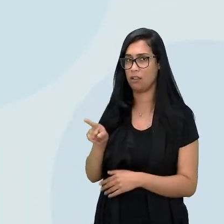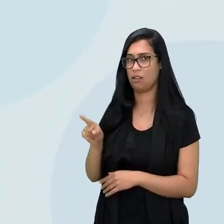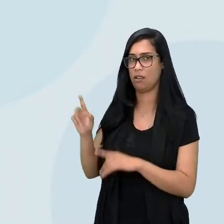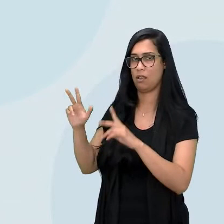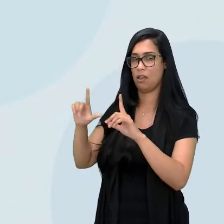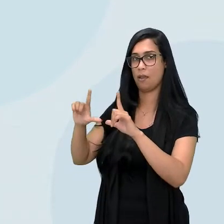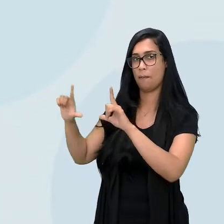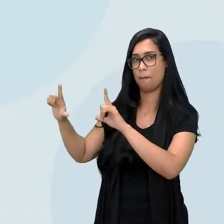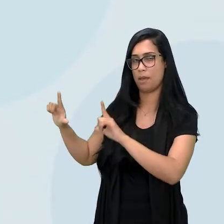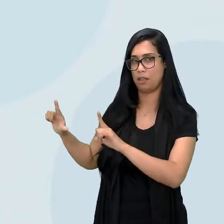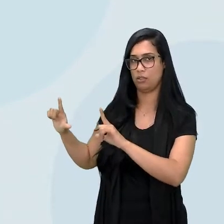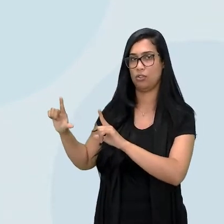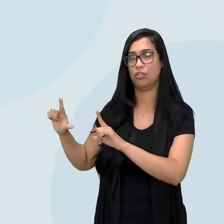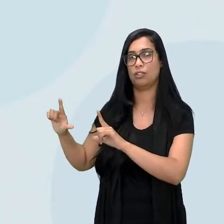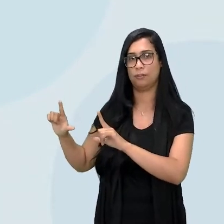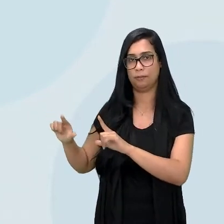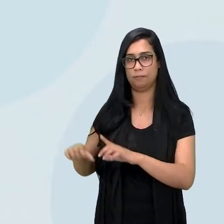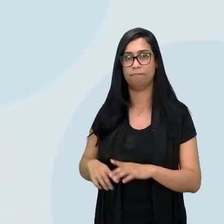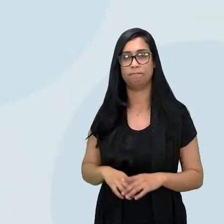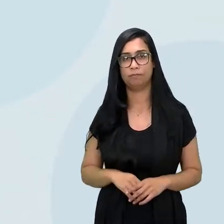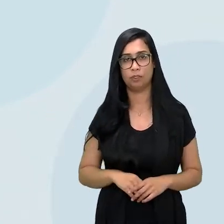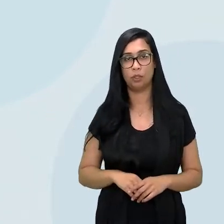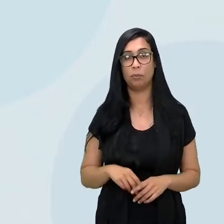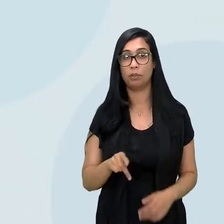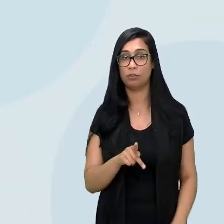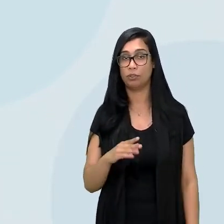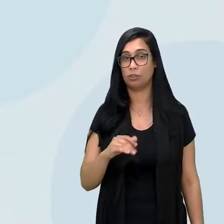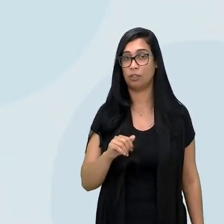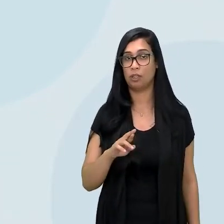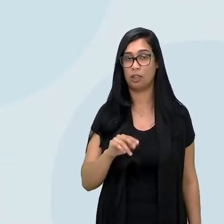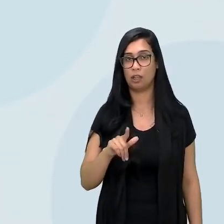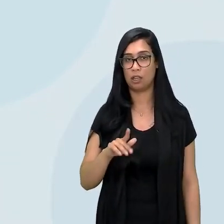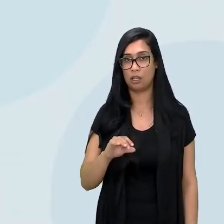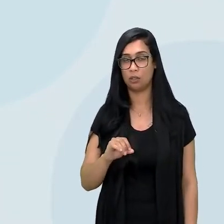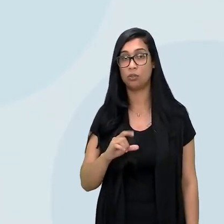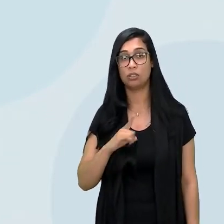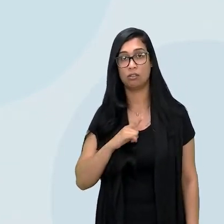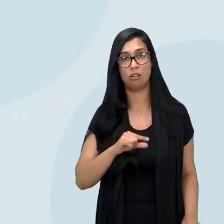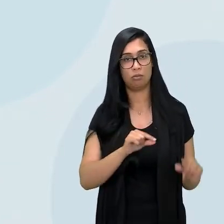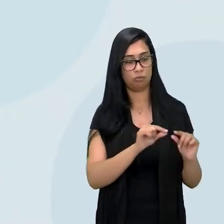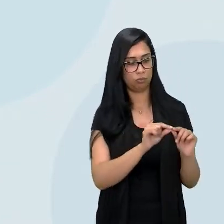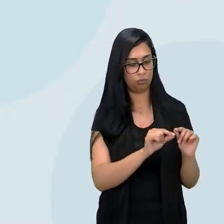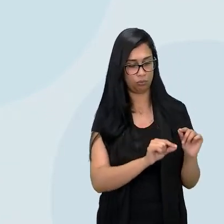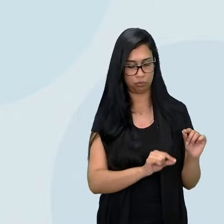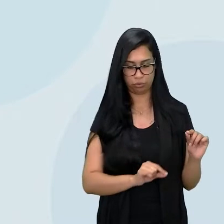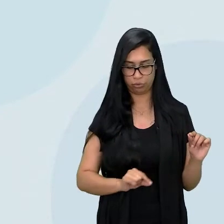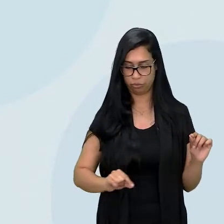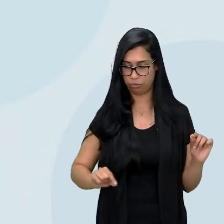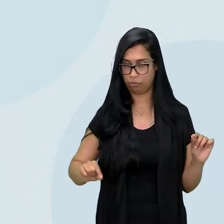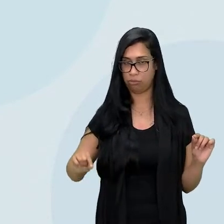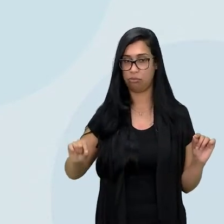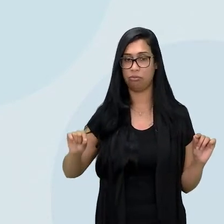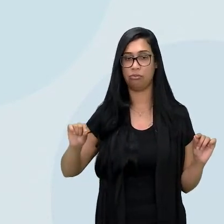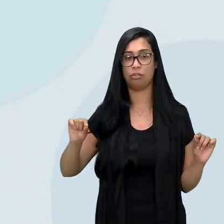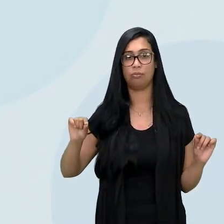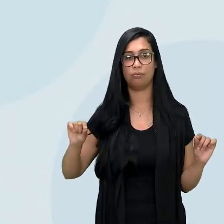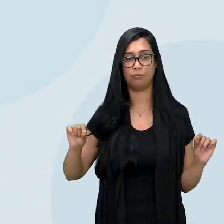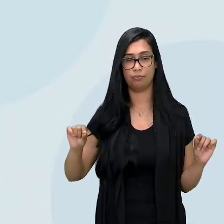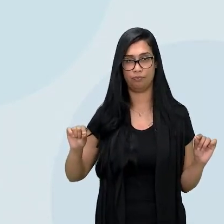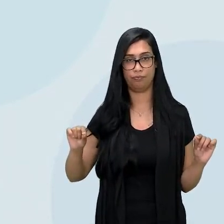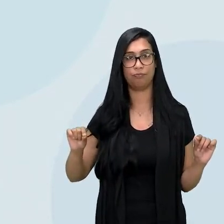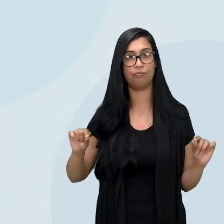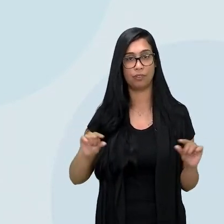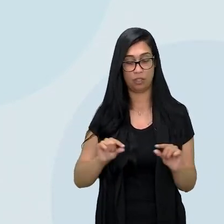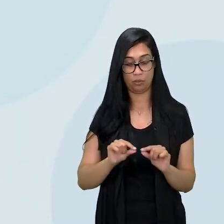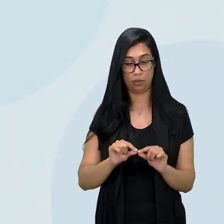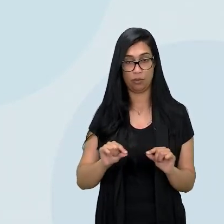professor Carlos Magno Sampaio. Aqui a gente tem um fio, a parte de dentro eu vou chamar, é o cobre, tá? E essa parte